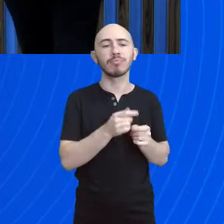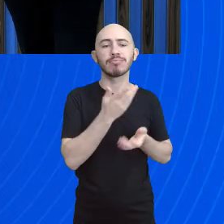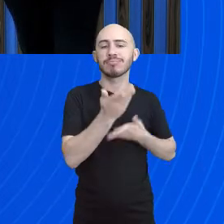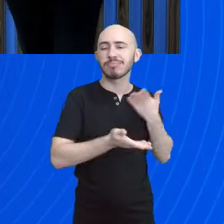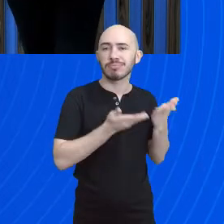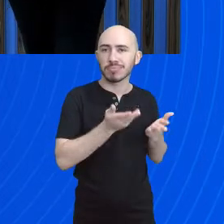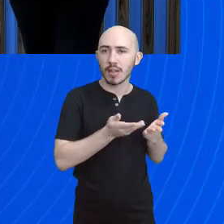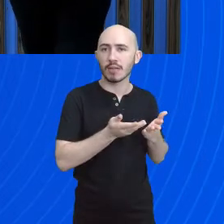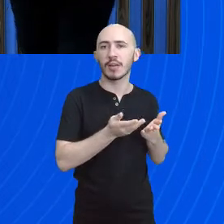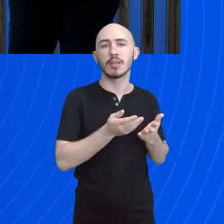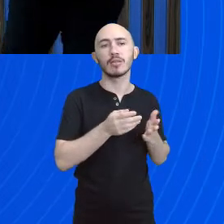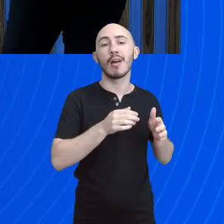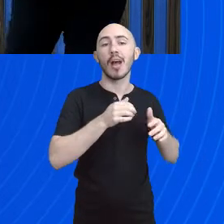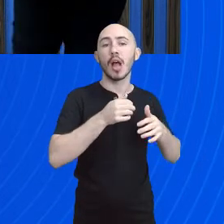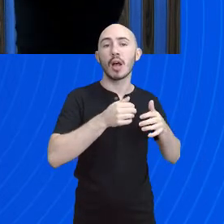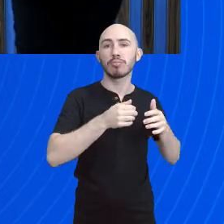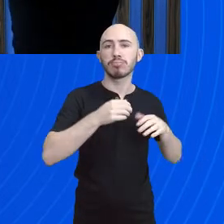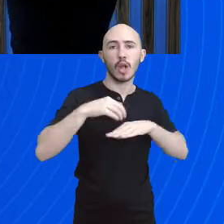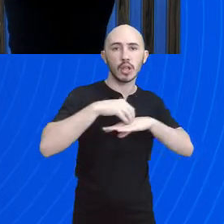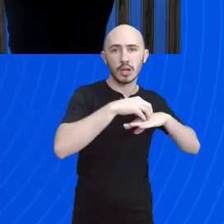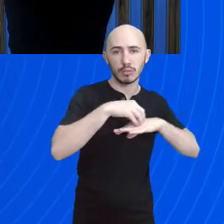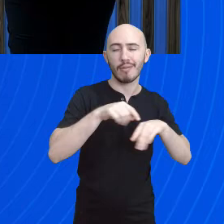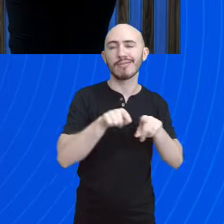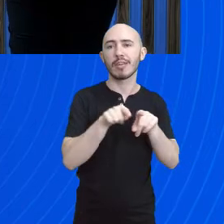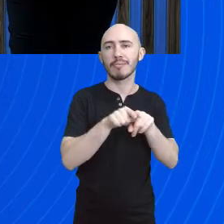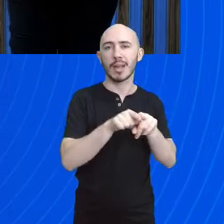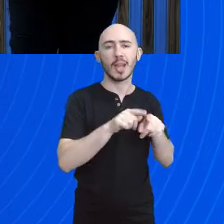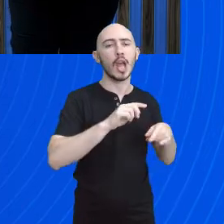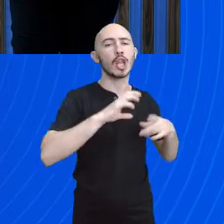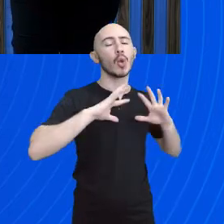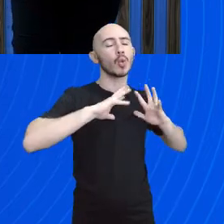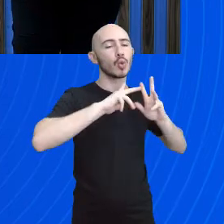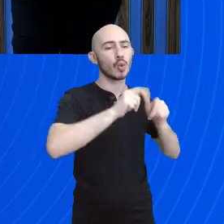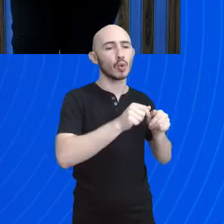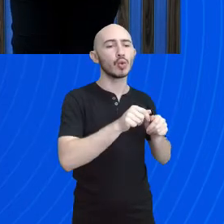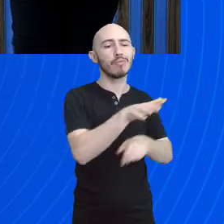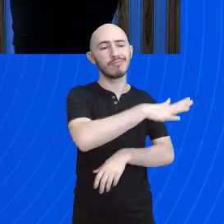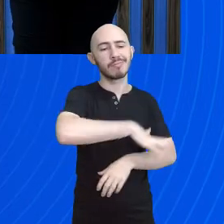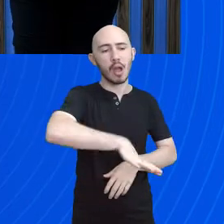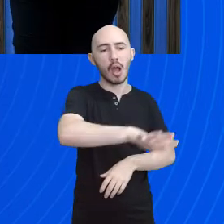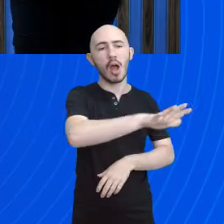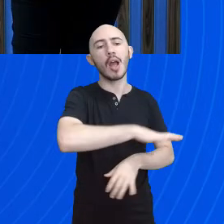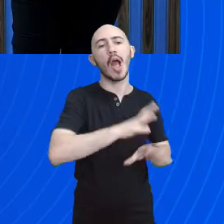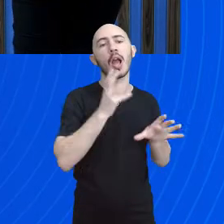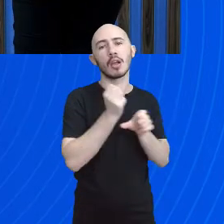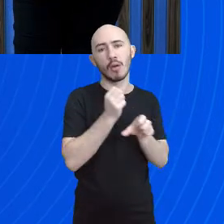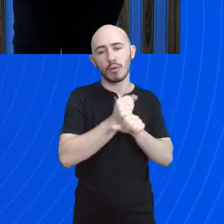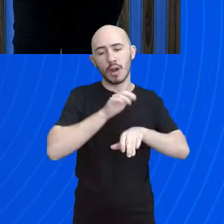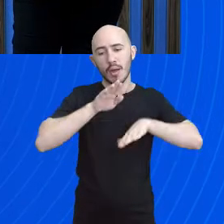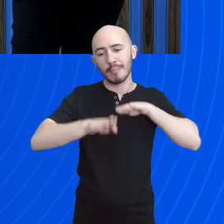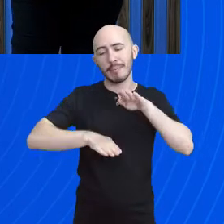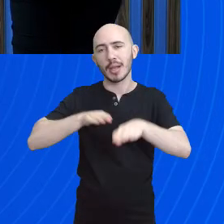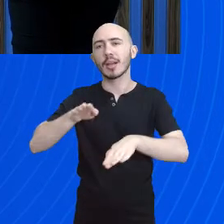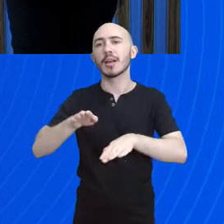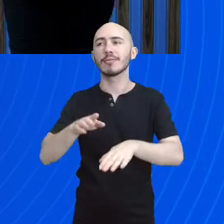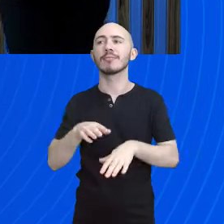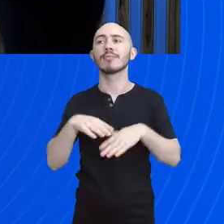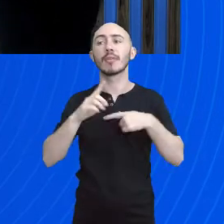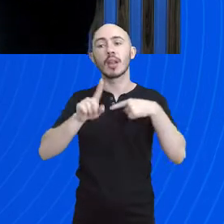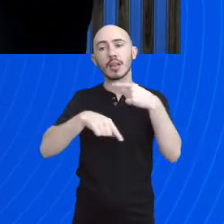serviços, transporte, tudo isso a gente coloca no cálculo da pegada para